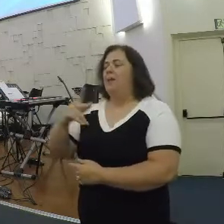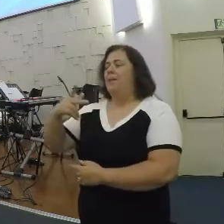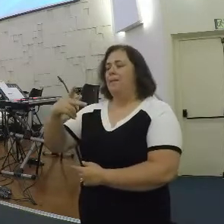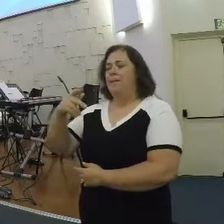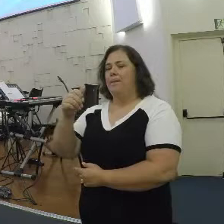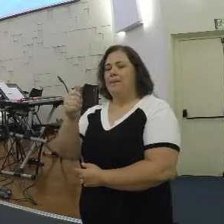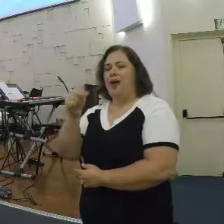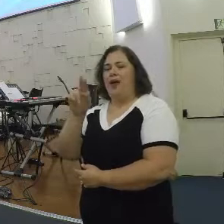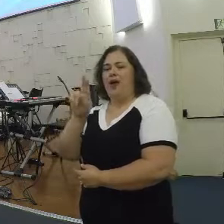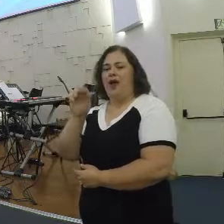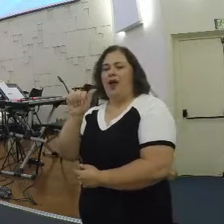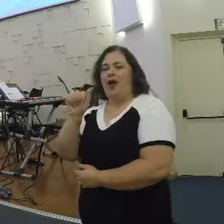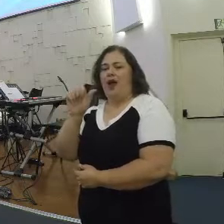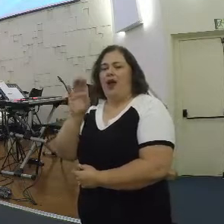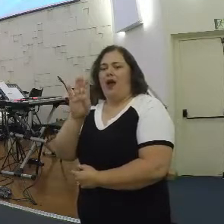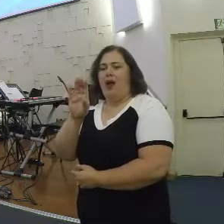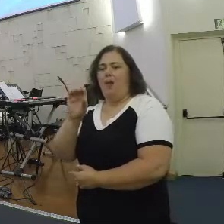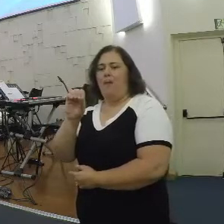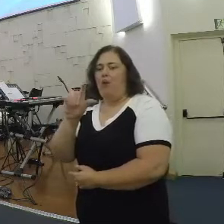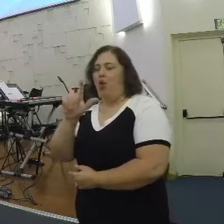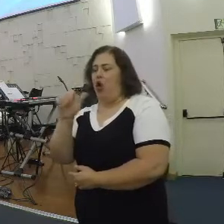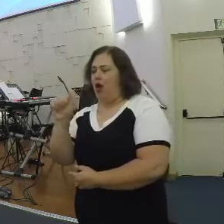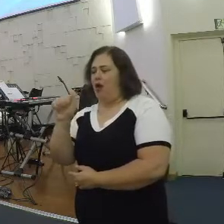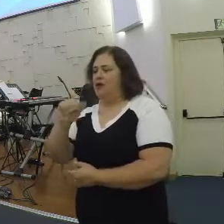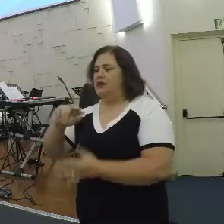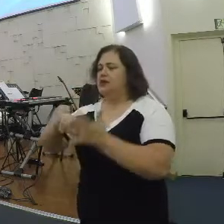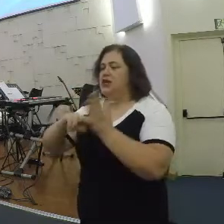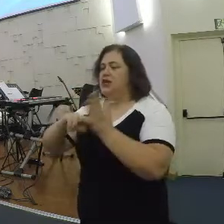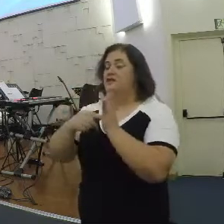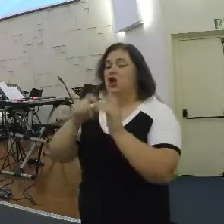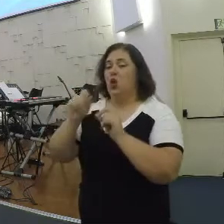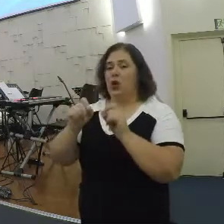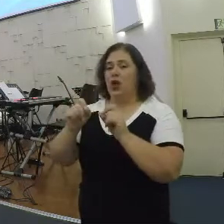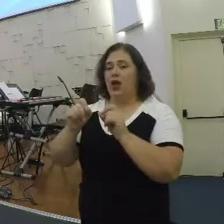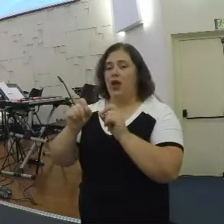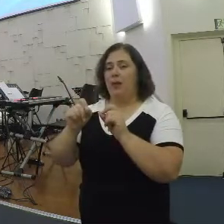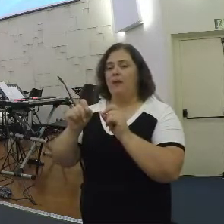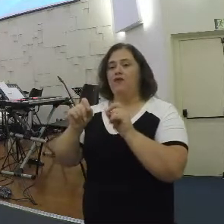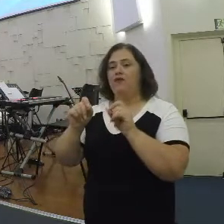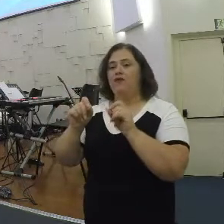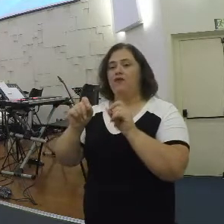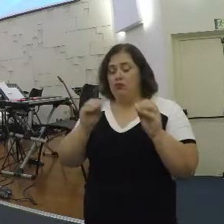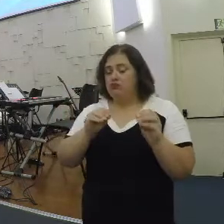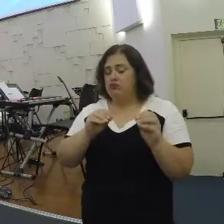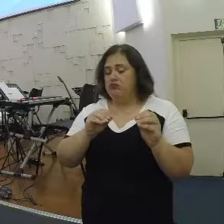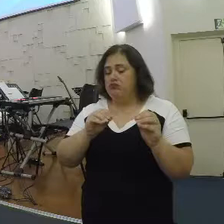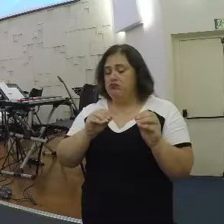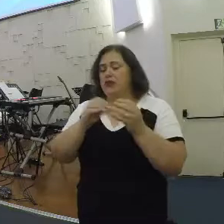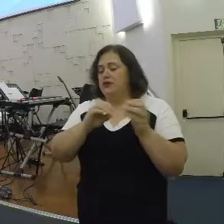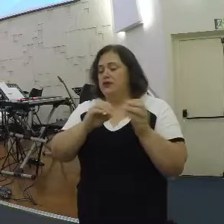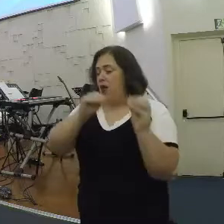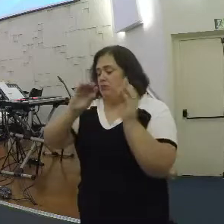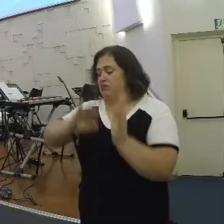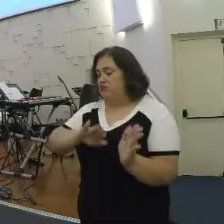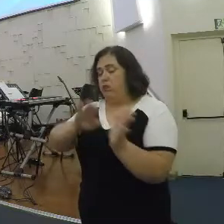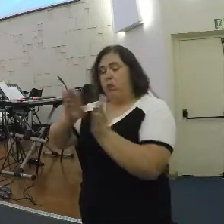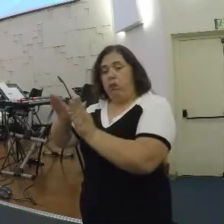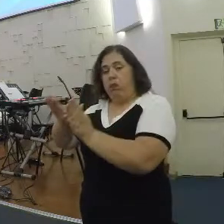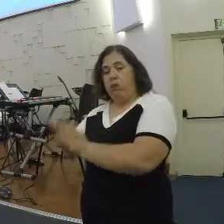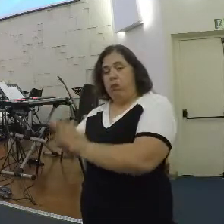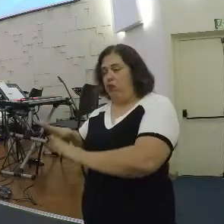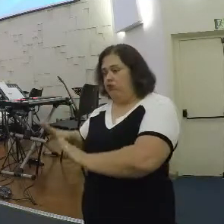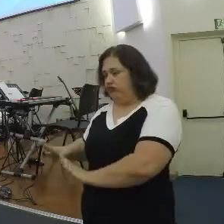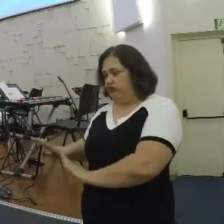significa pôr algo ao lado. Quando Jesus lançava a mão de uma parábola, de uma